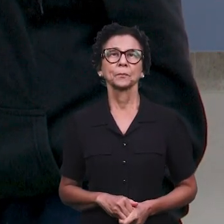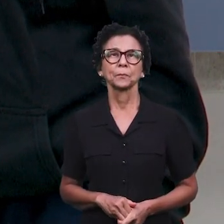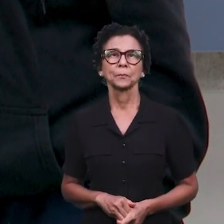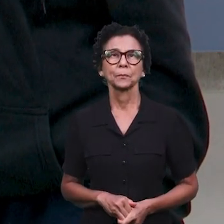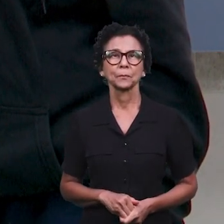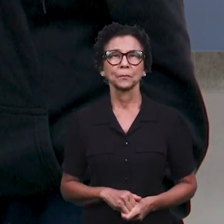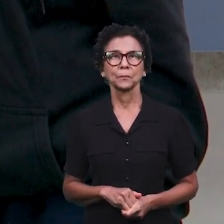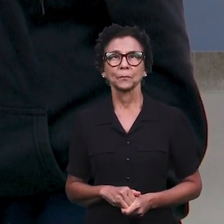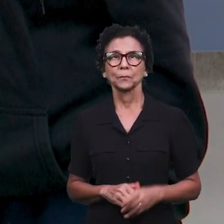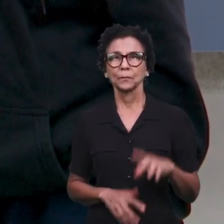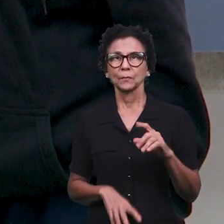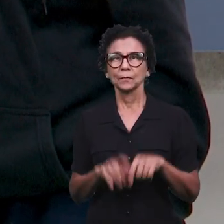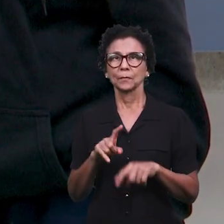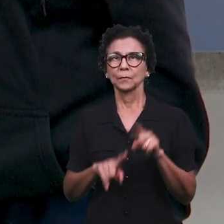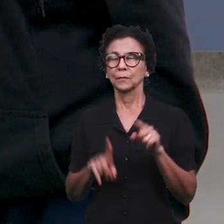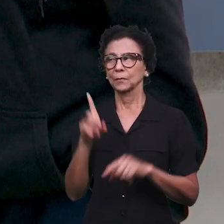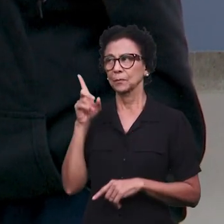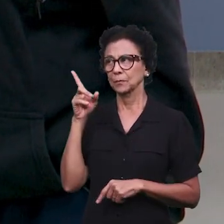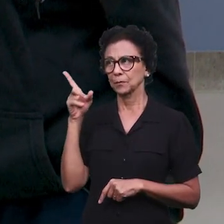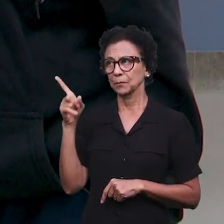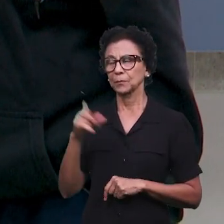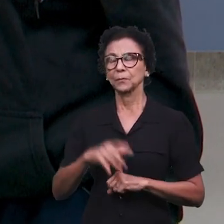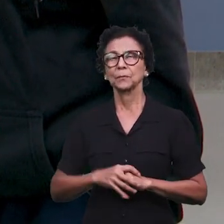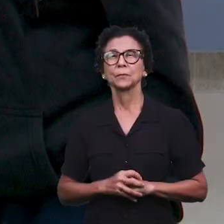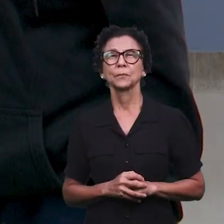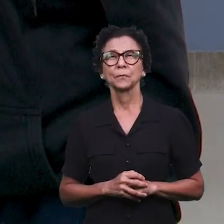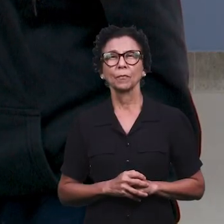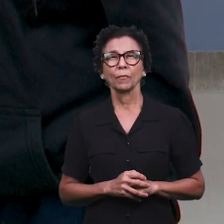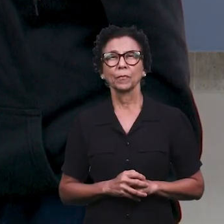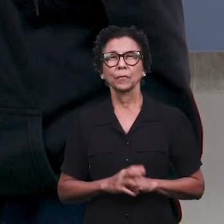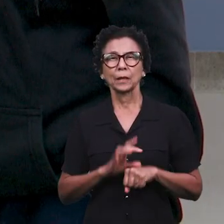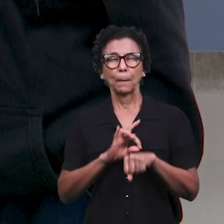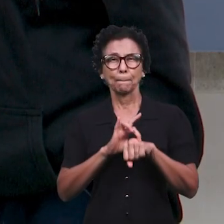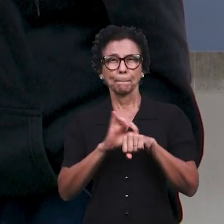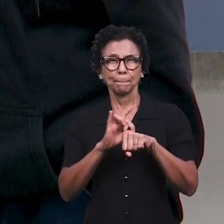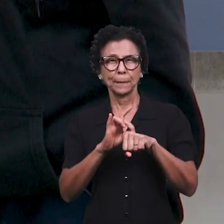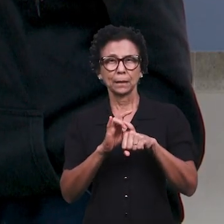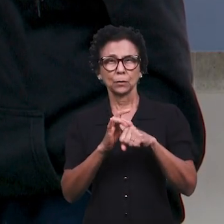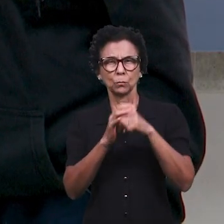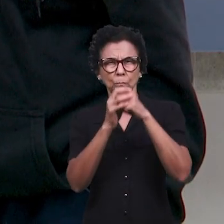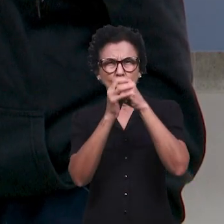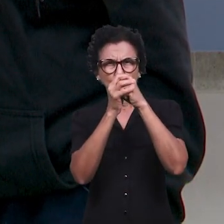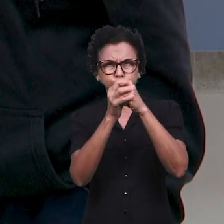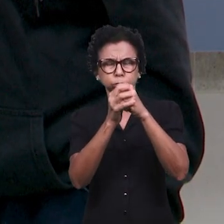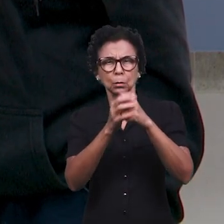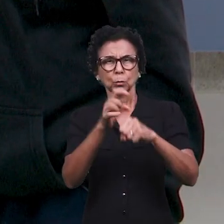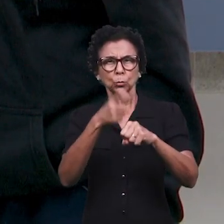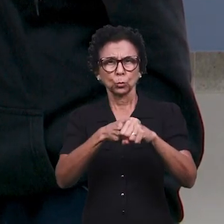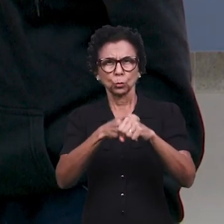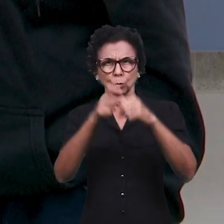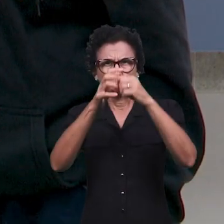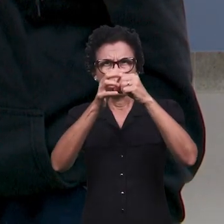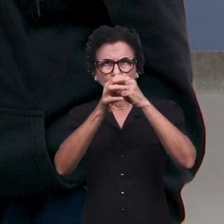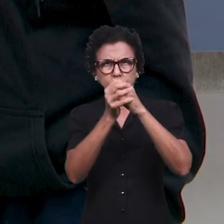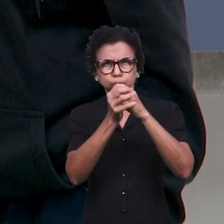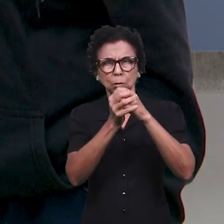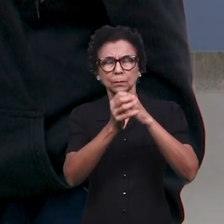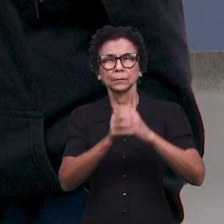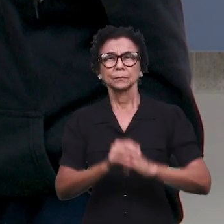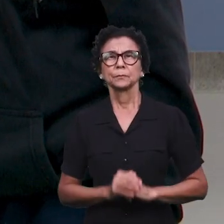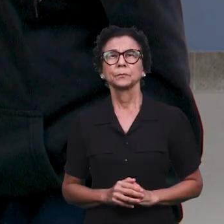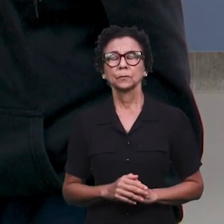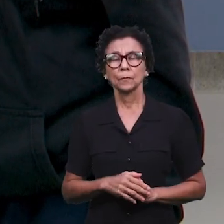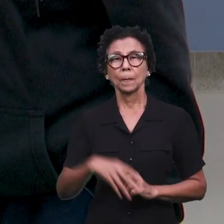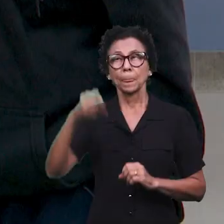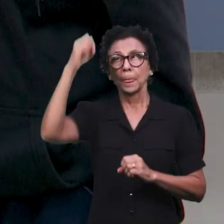primeiro teste. Eu vou colocar um material que é opaco, né? E a luz vai bater aqui e ela não vai deixar passar a